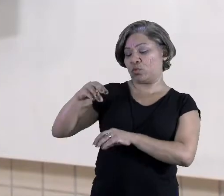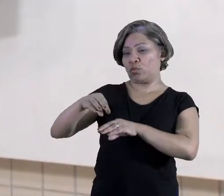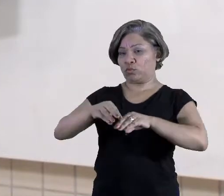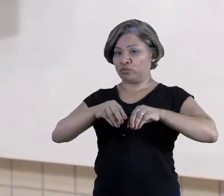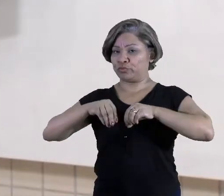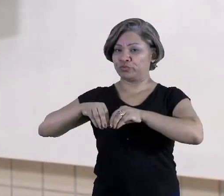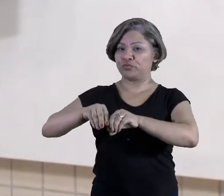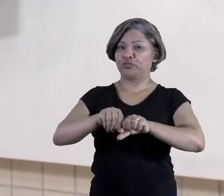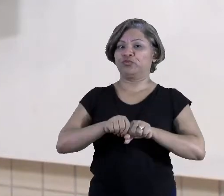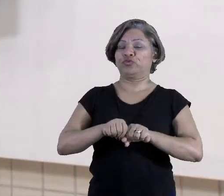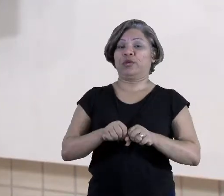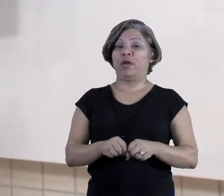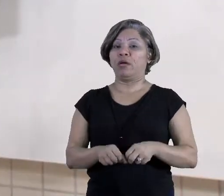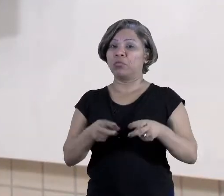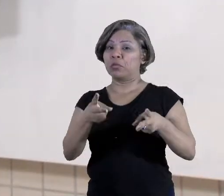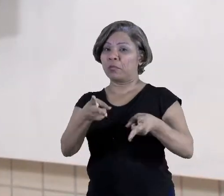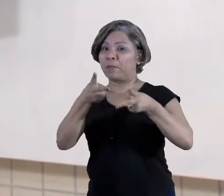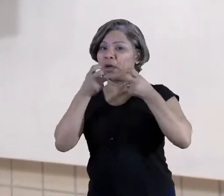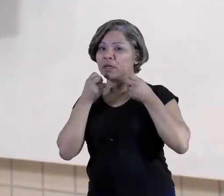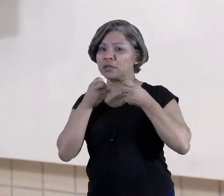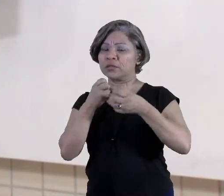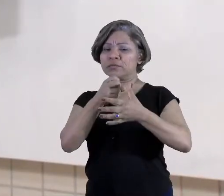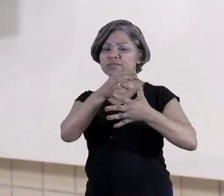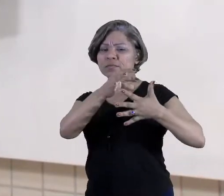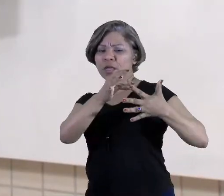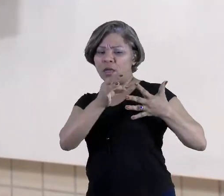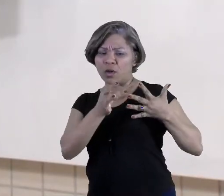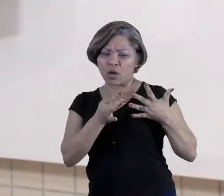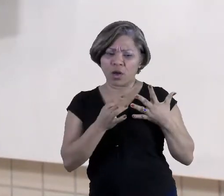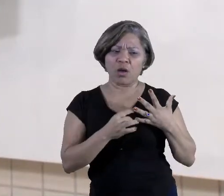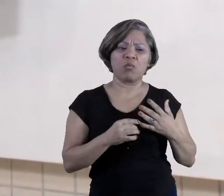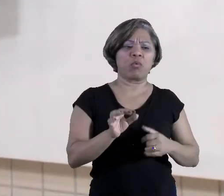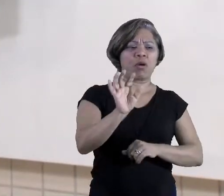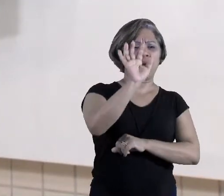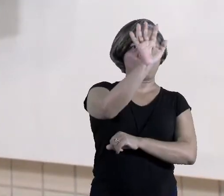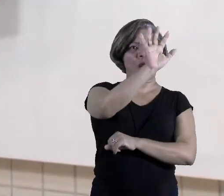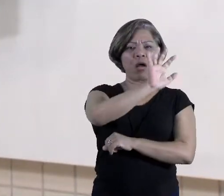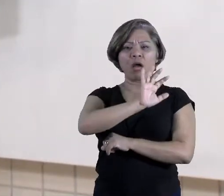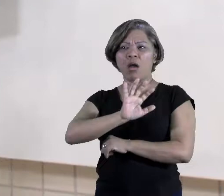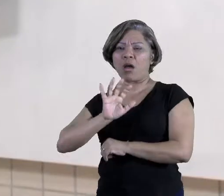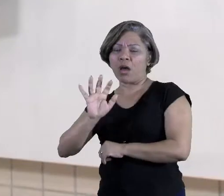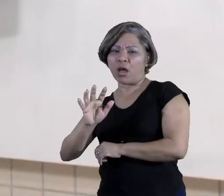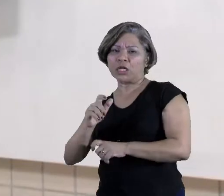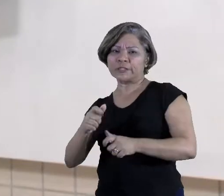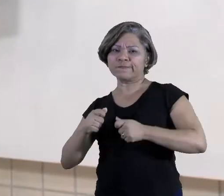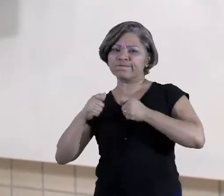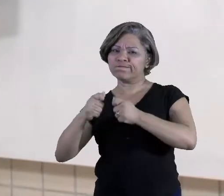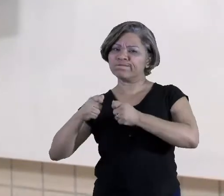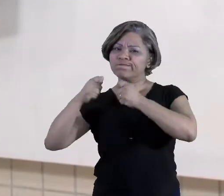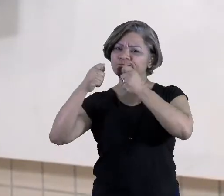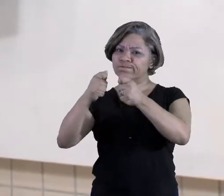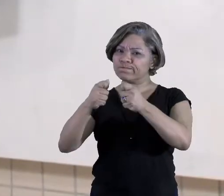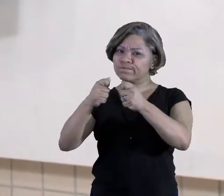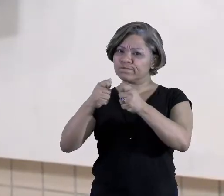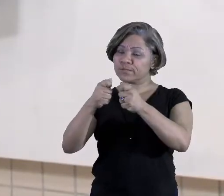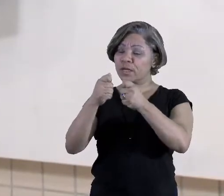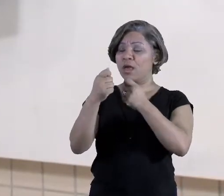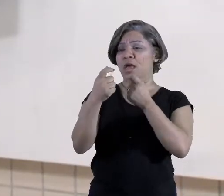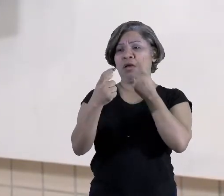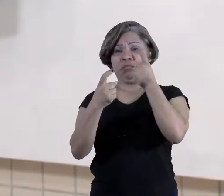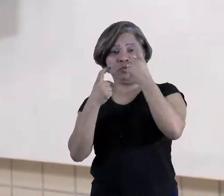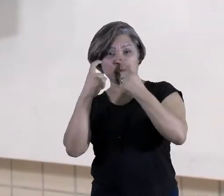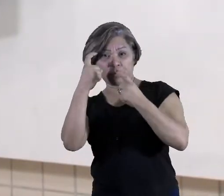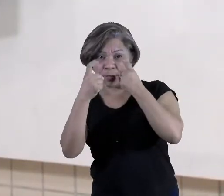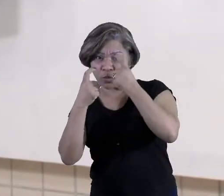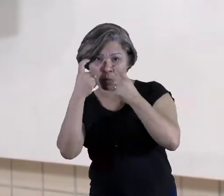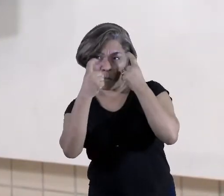revoltas nativistas o caráter regionalista daquela revolta e não se preocupavam com uma unidade